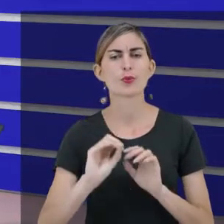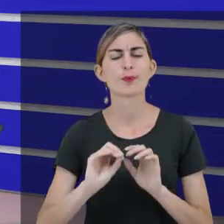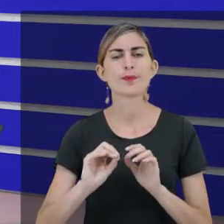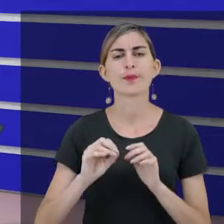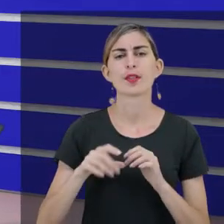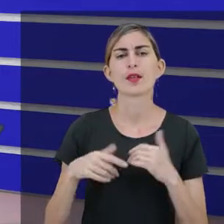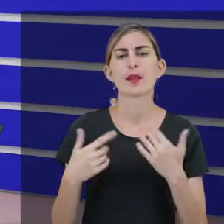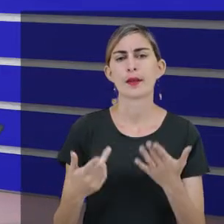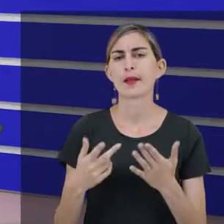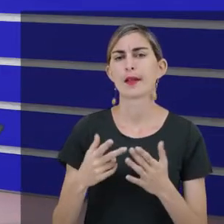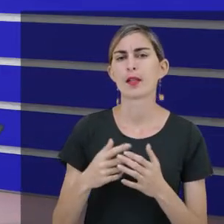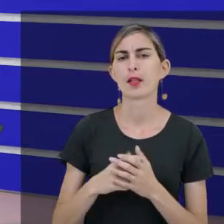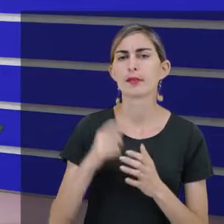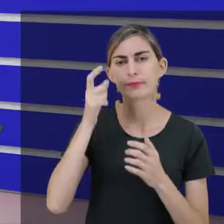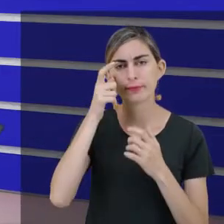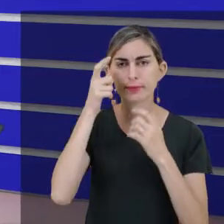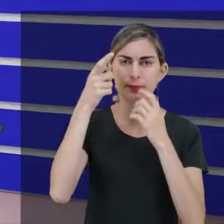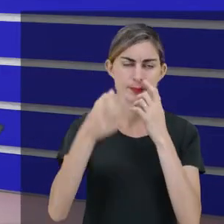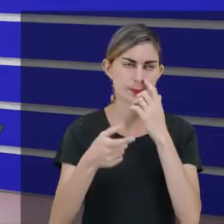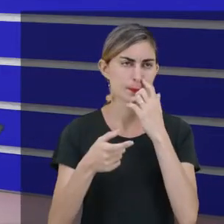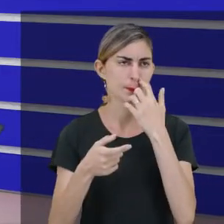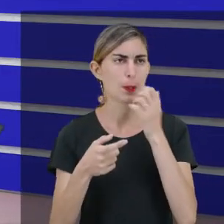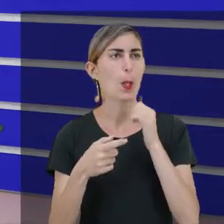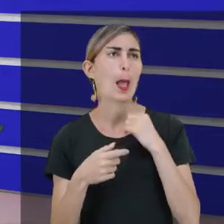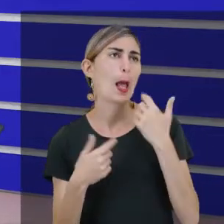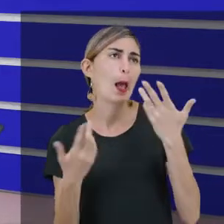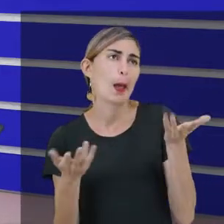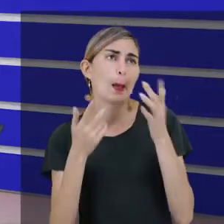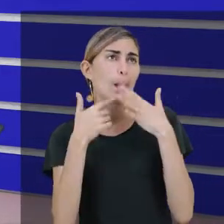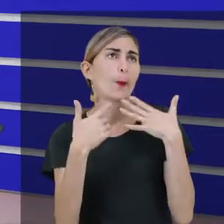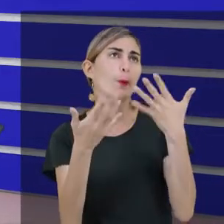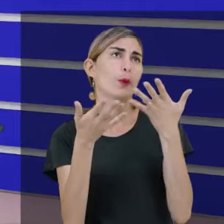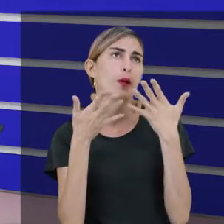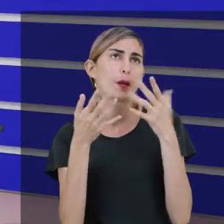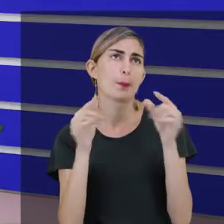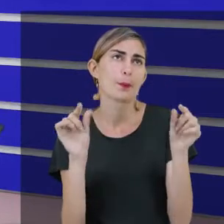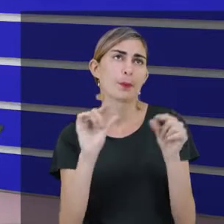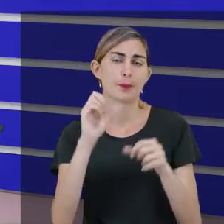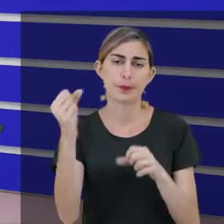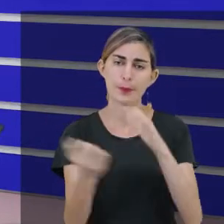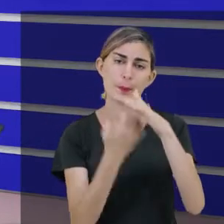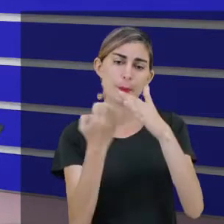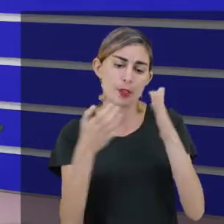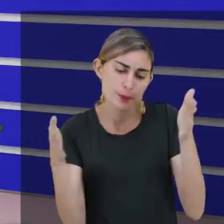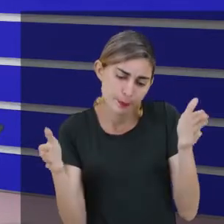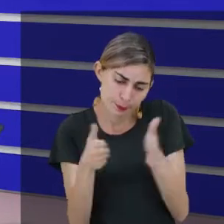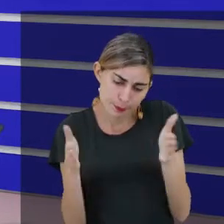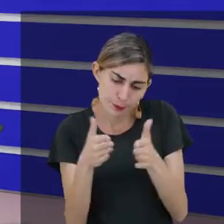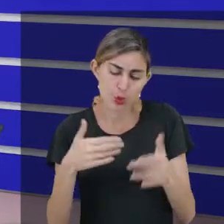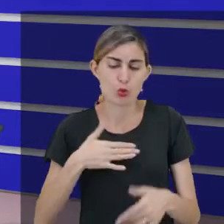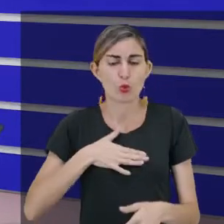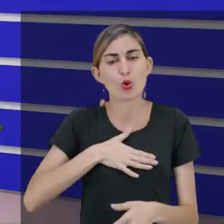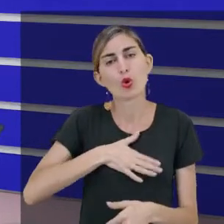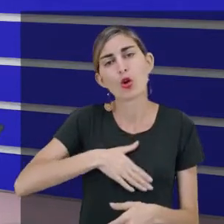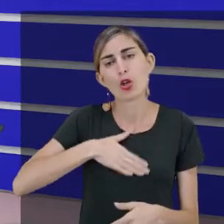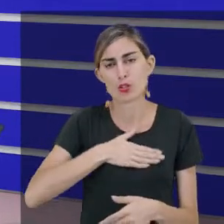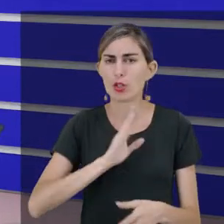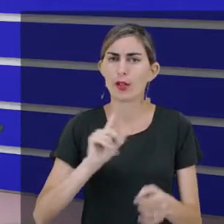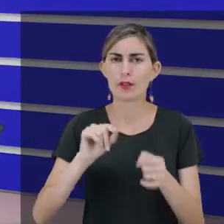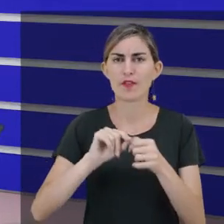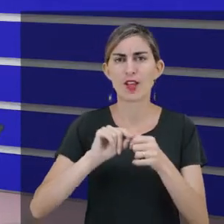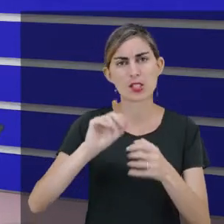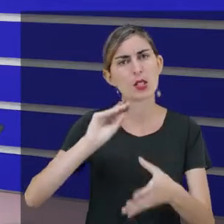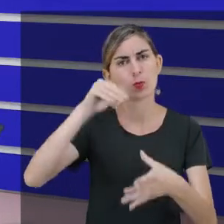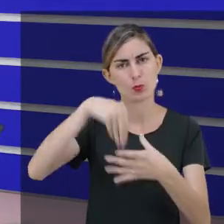ele de repente tem um interesse, né, de eu tenho uma pequena empresa e gostaria de